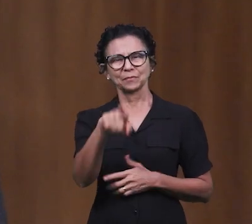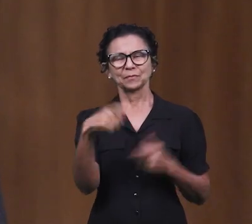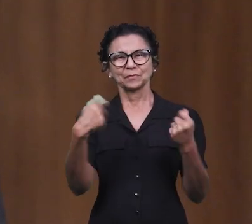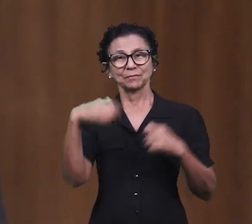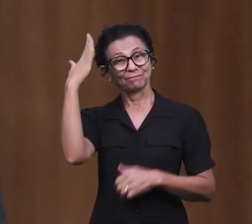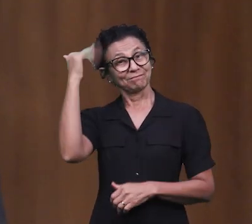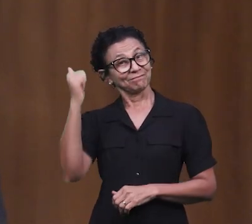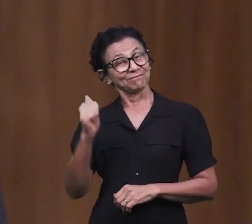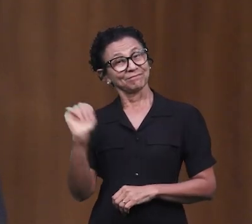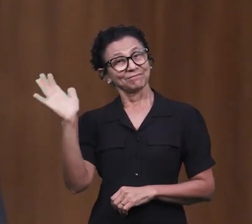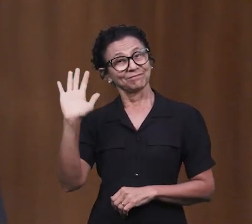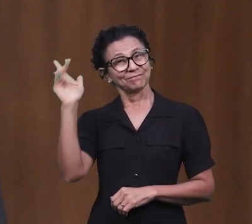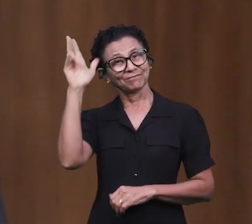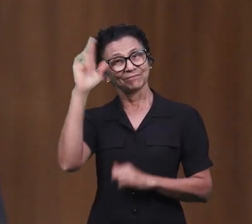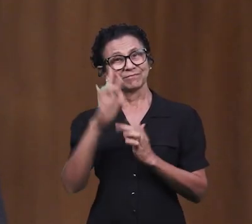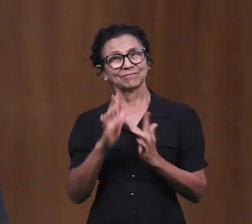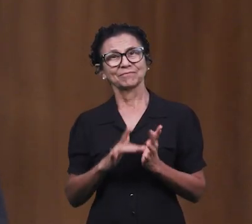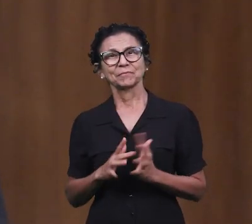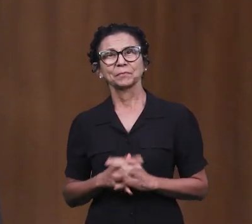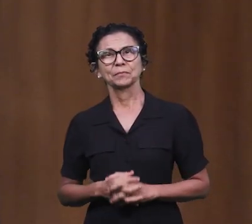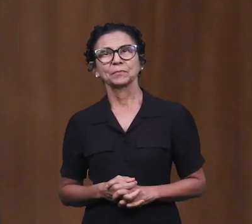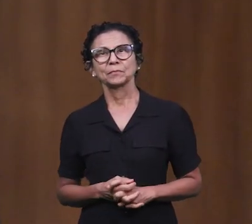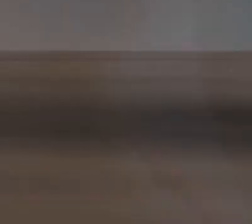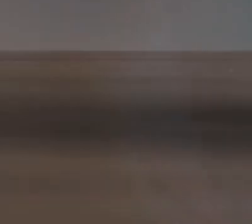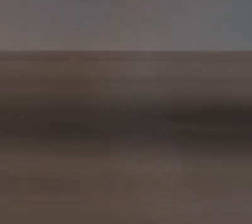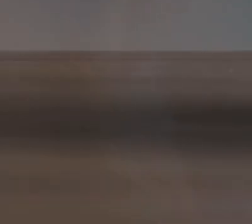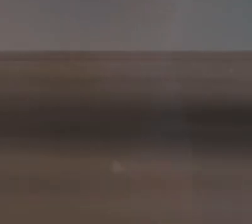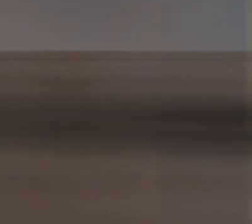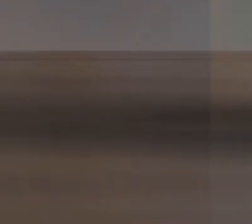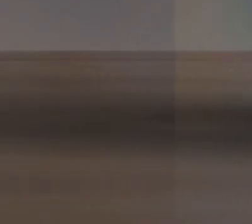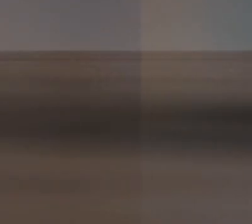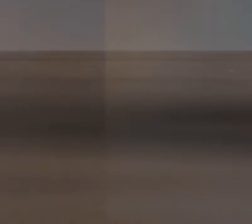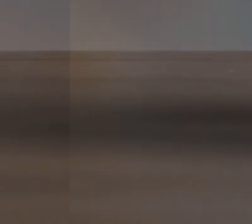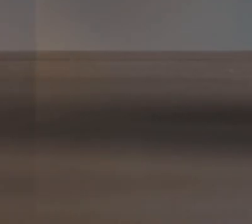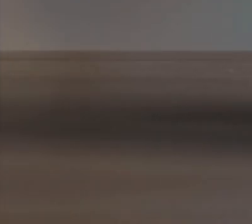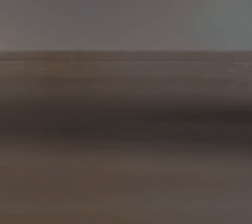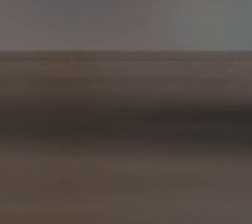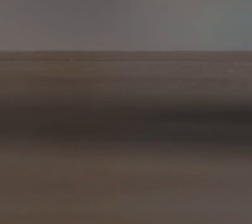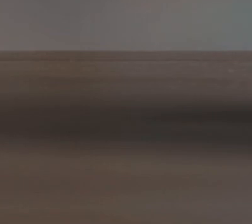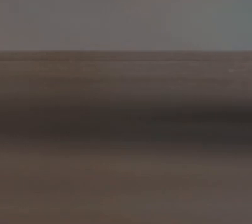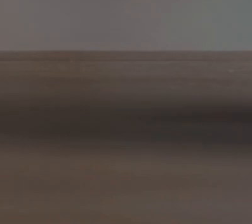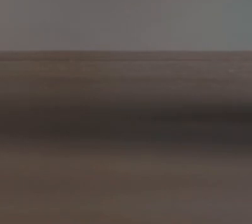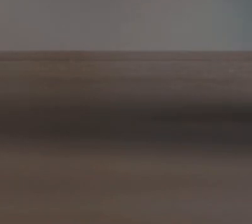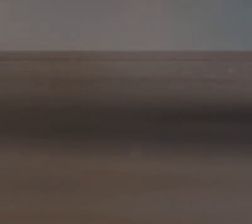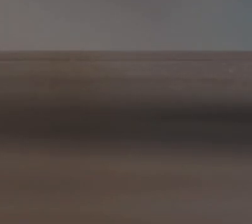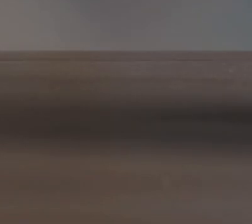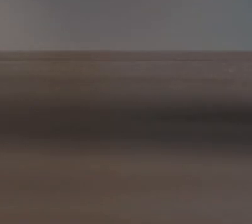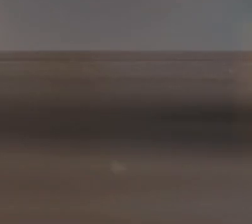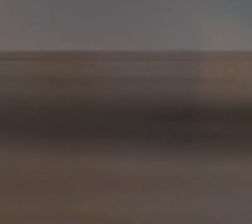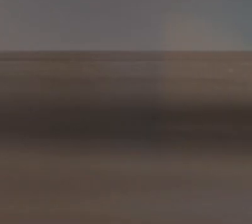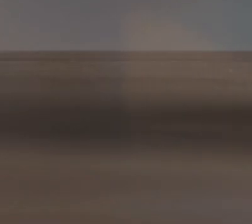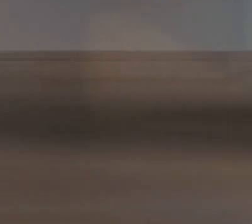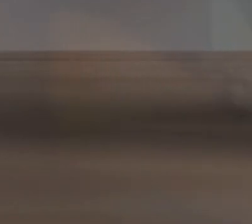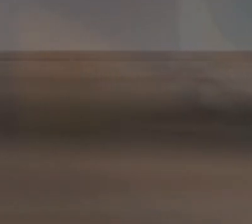programa. Você Precisa Saber. A todos, a paz do Senhor. Você precisa saber.